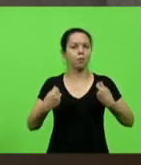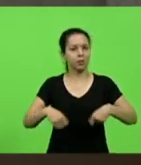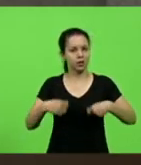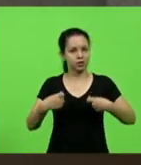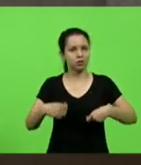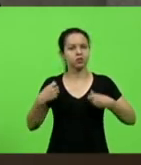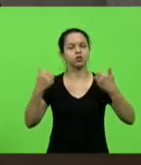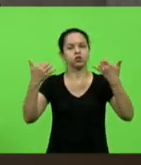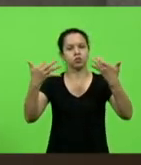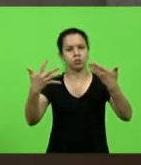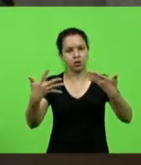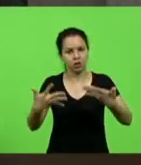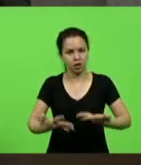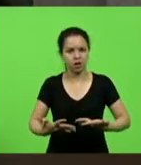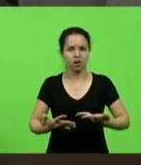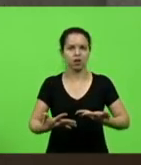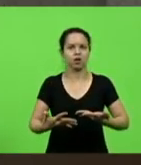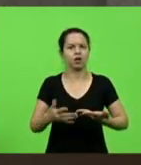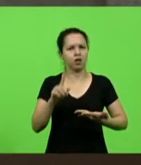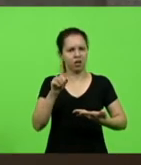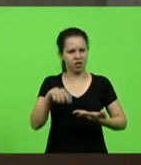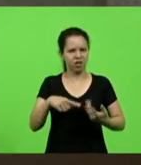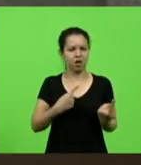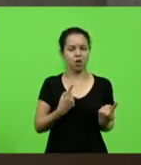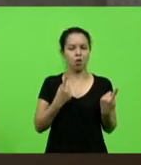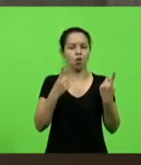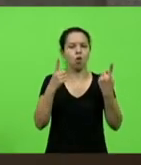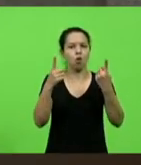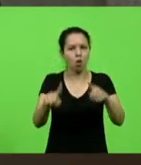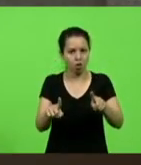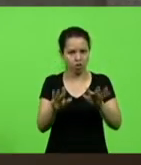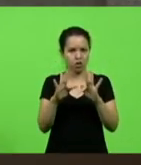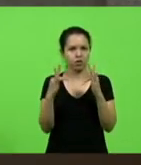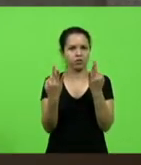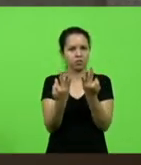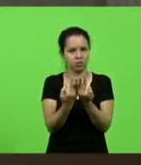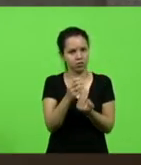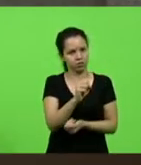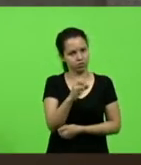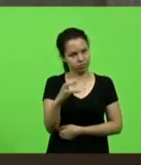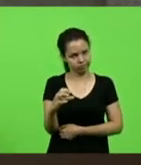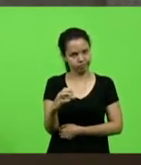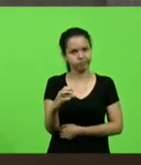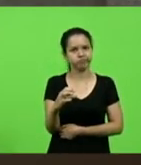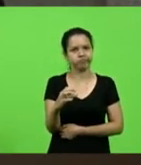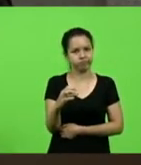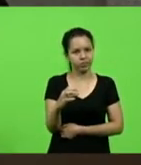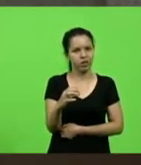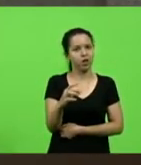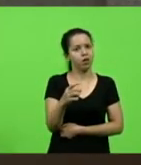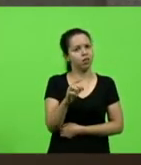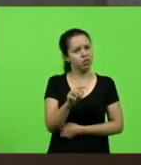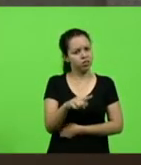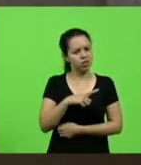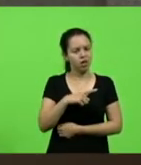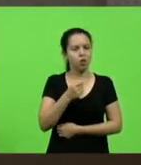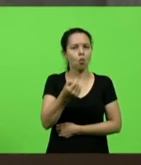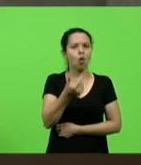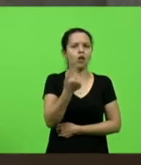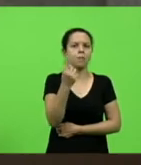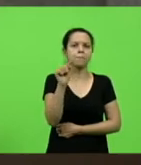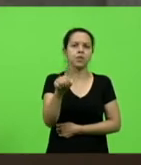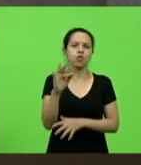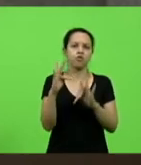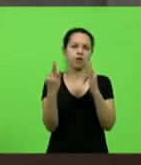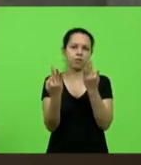isso, isso não é um ataque frontal à família catarinense? Nós temos cerca de quase 1.000 famílias catarinenses que hoje